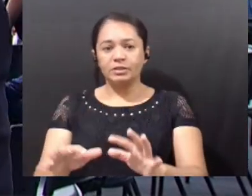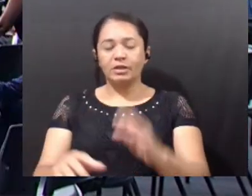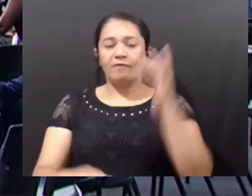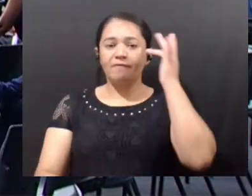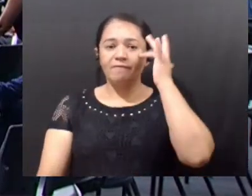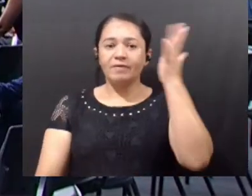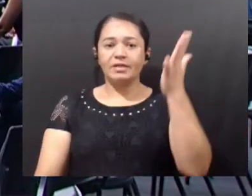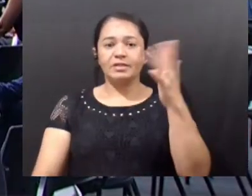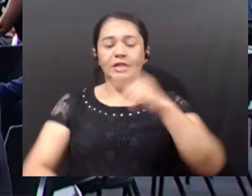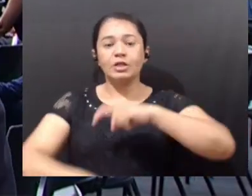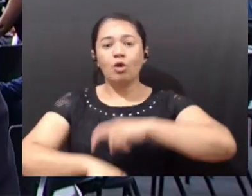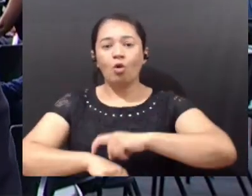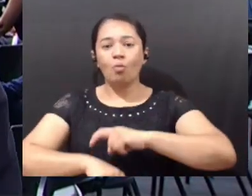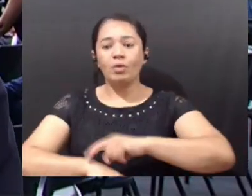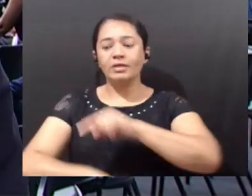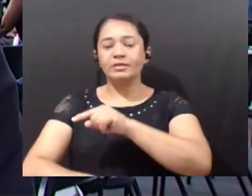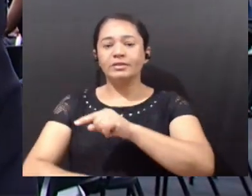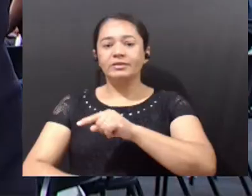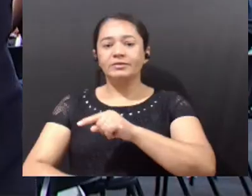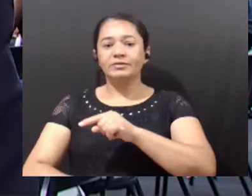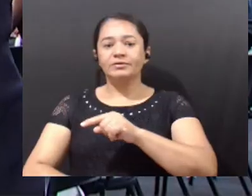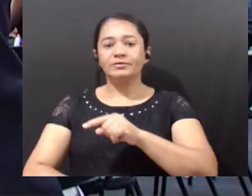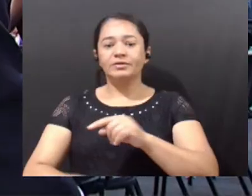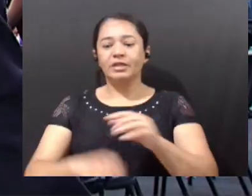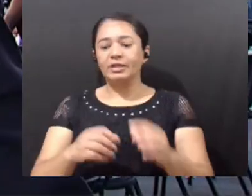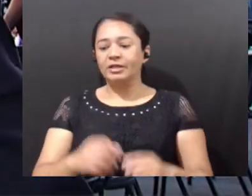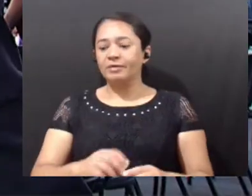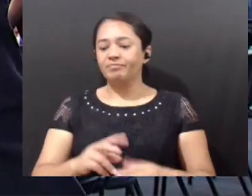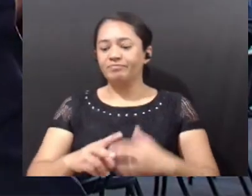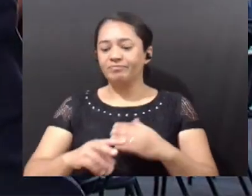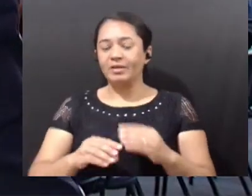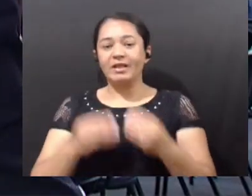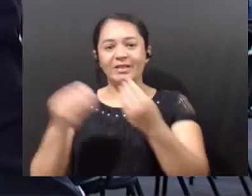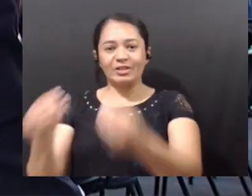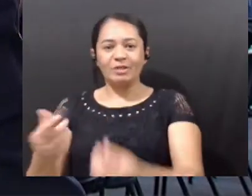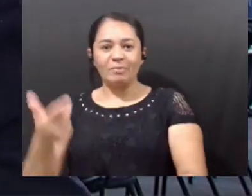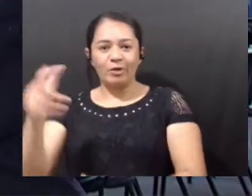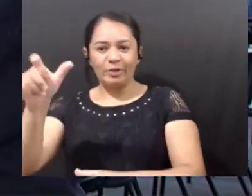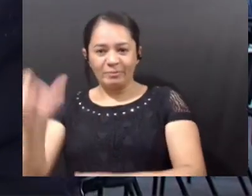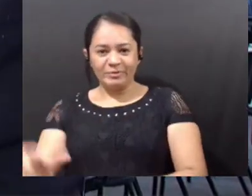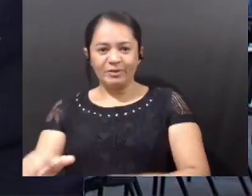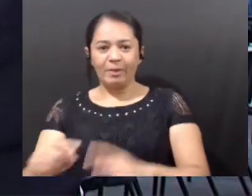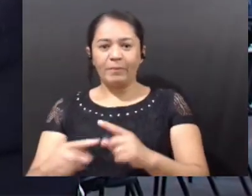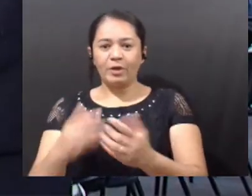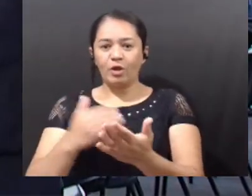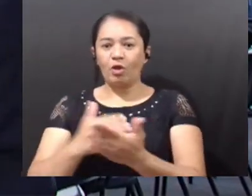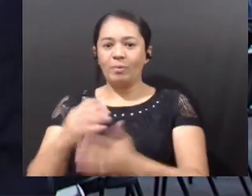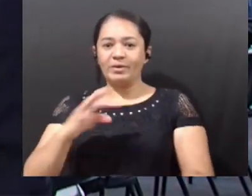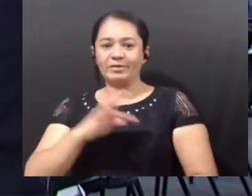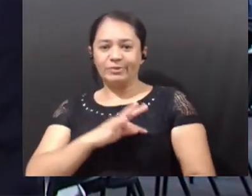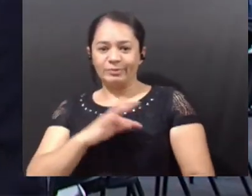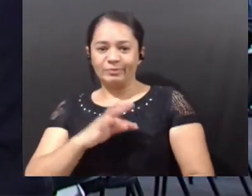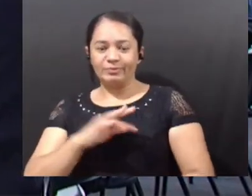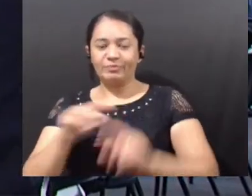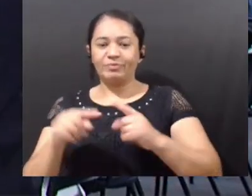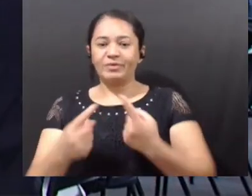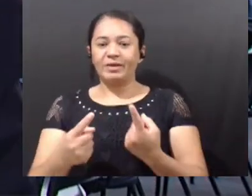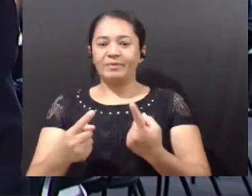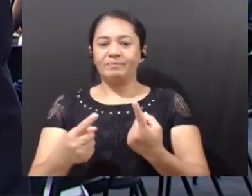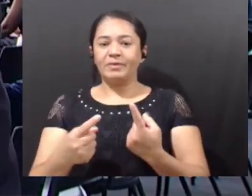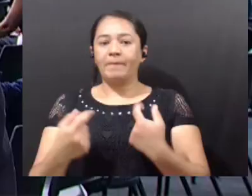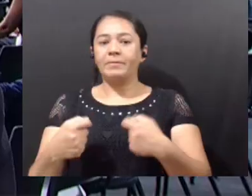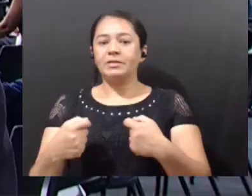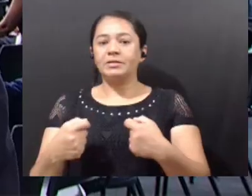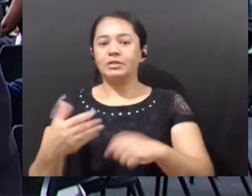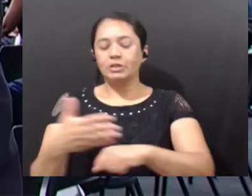dele passar aquele bastão para alguém. Porque o empresário, ele muitas vezes começa como técnico, mas ele vai precisar entrar na área